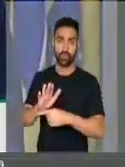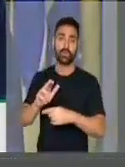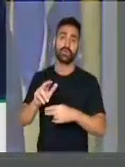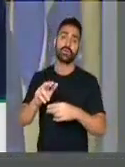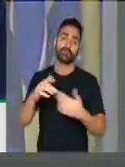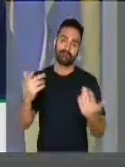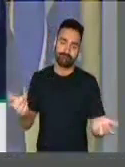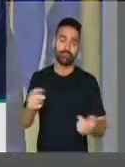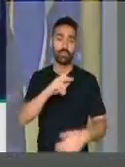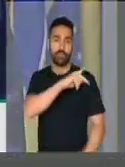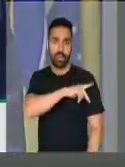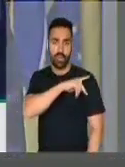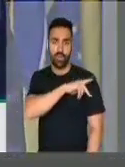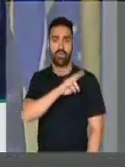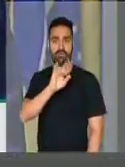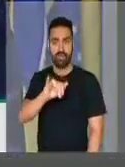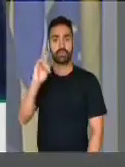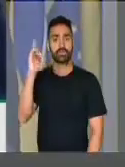poder